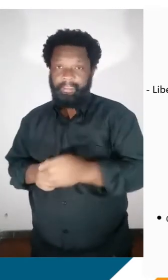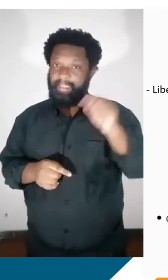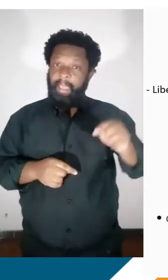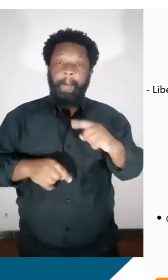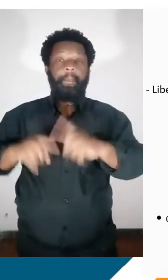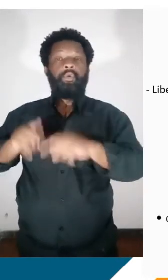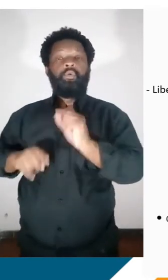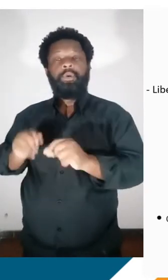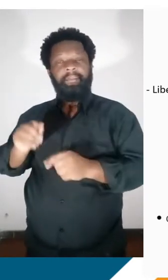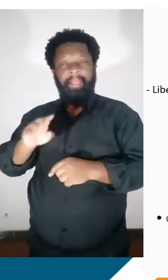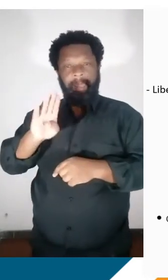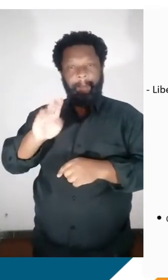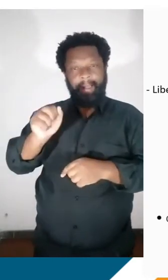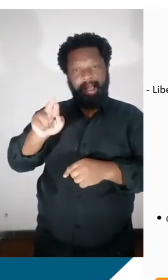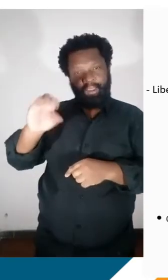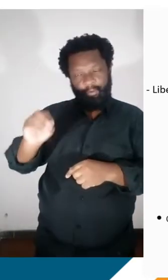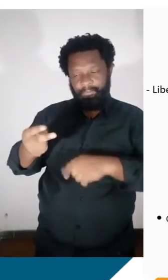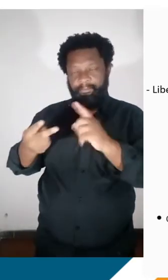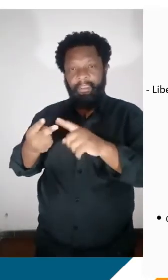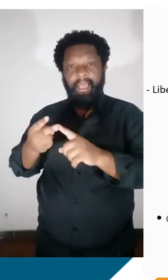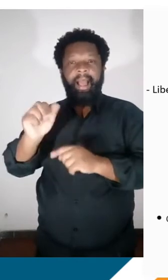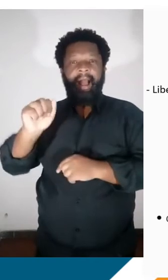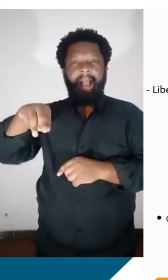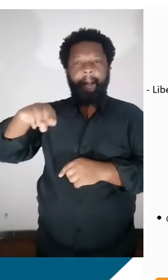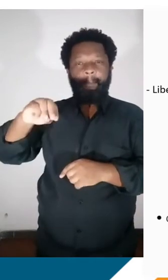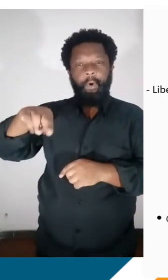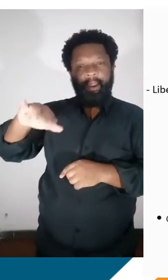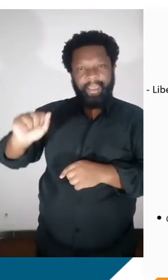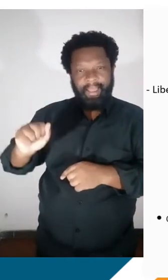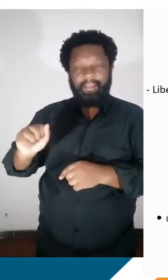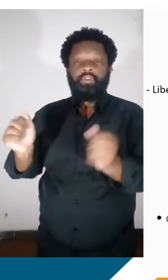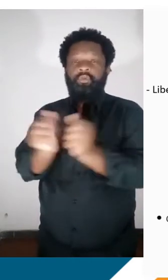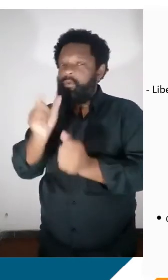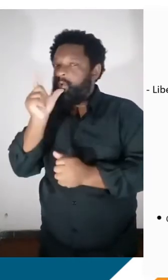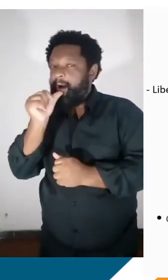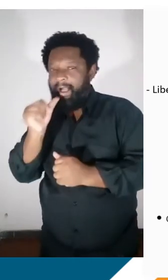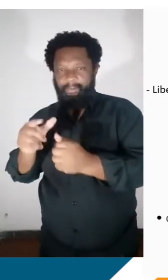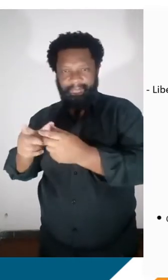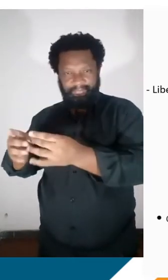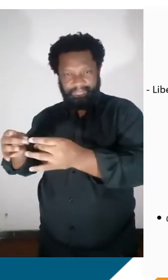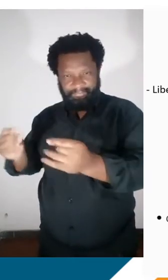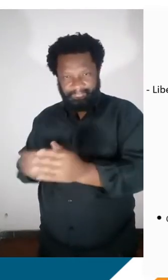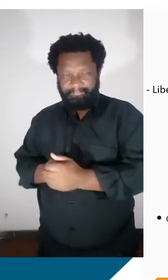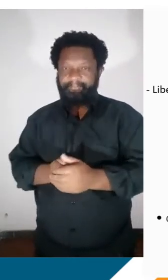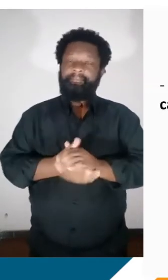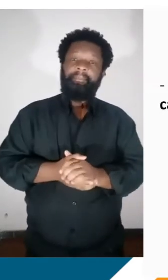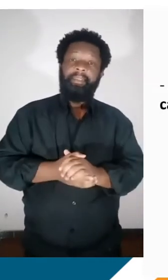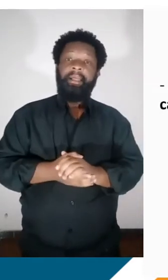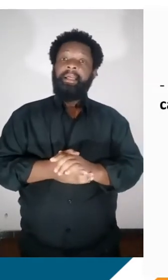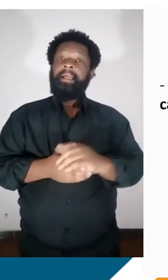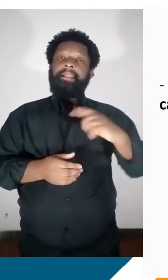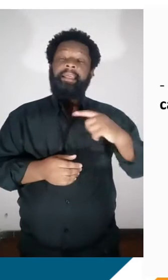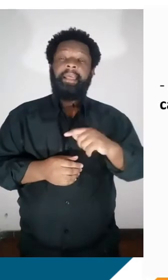os produtos são tiocianato de bário e amônia gasosa, junto com água no estado líquido, tá bem?